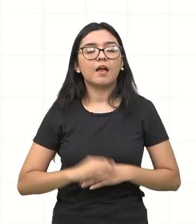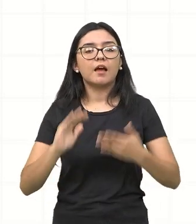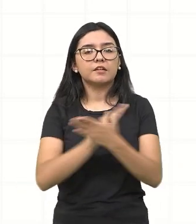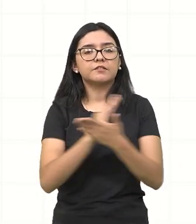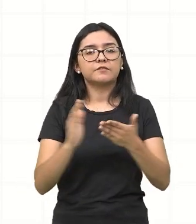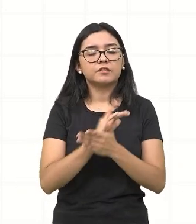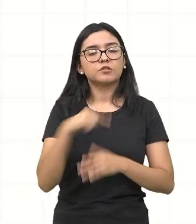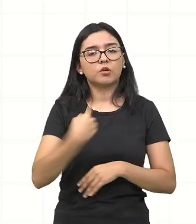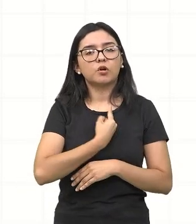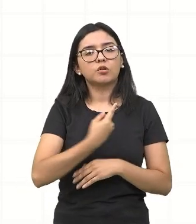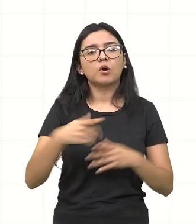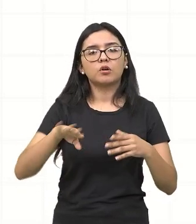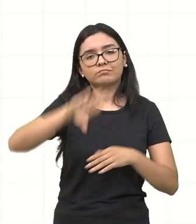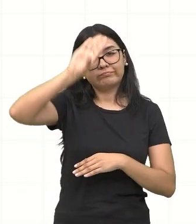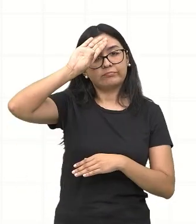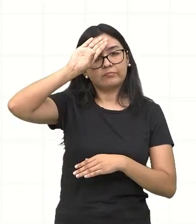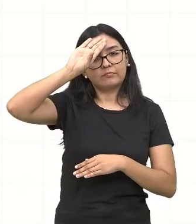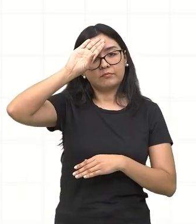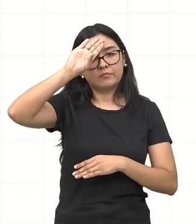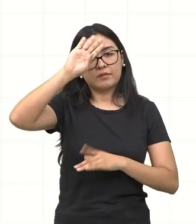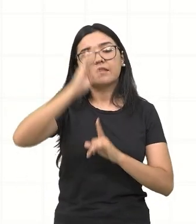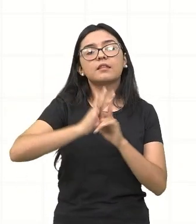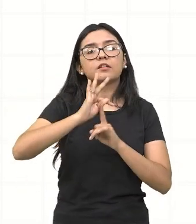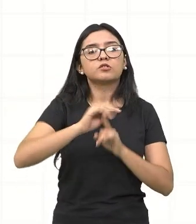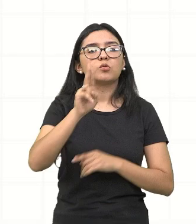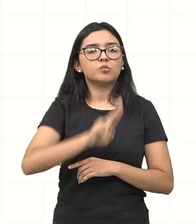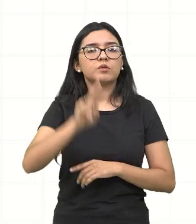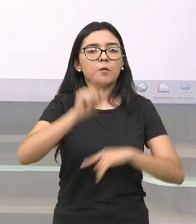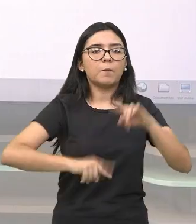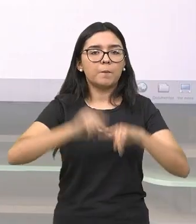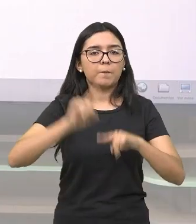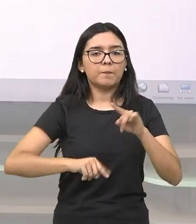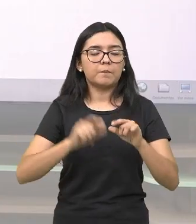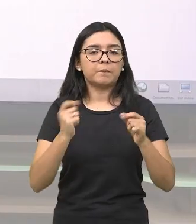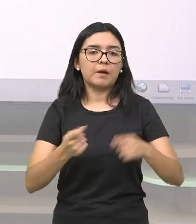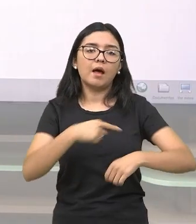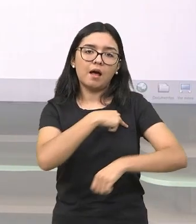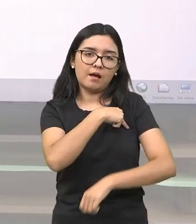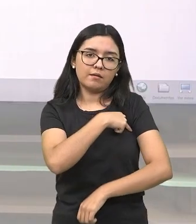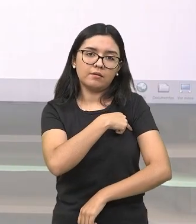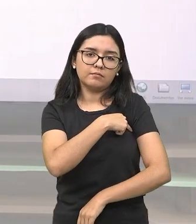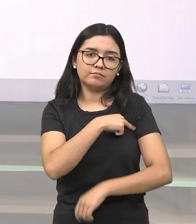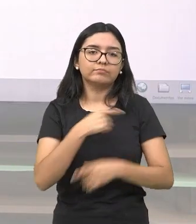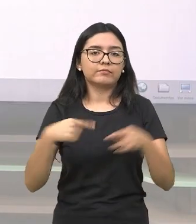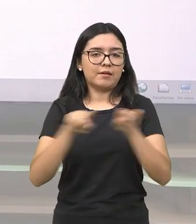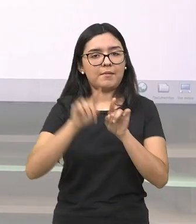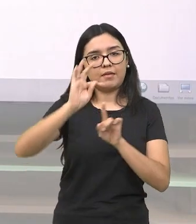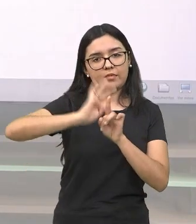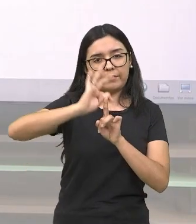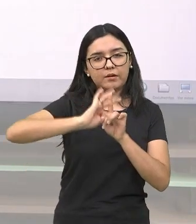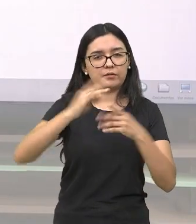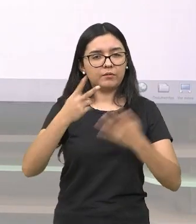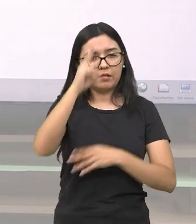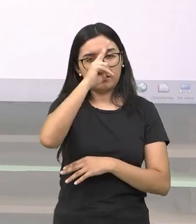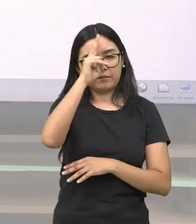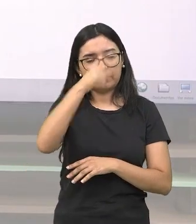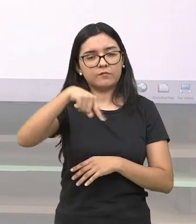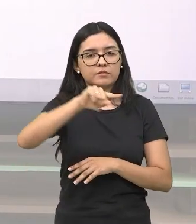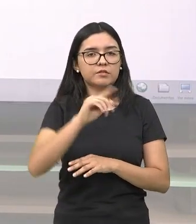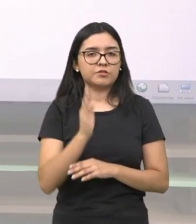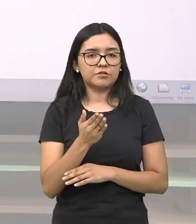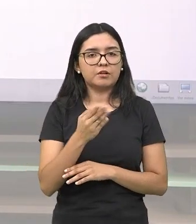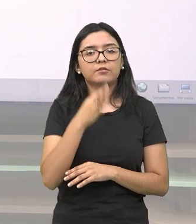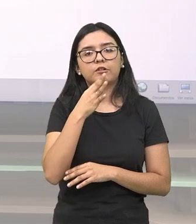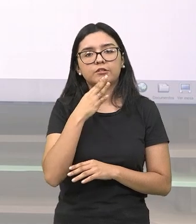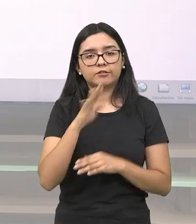está doente, nós utilizamos um instrumento para medirmos também a temperatura. Lembra? Provavelmente você já deve